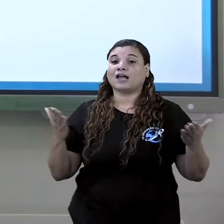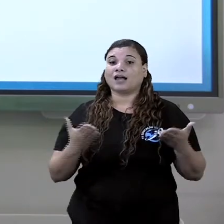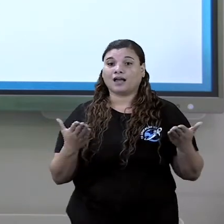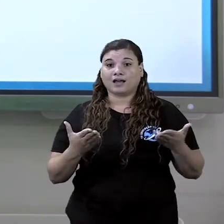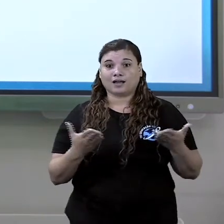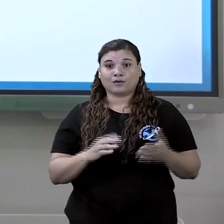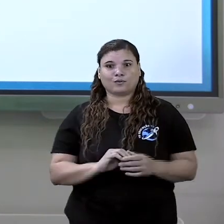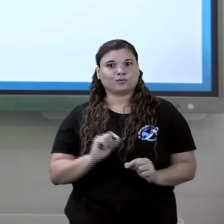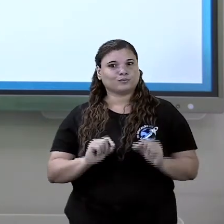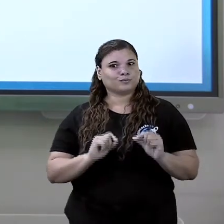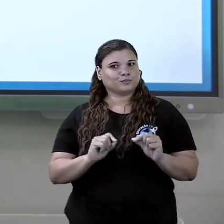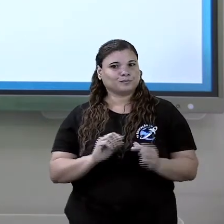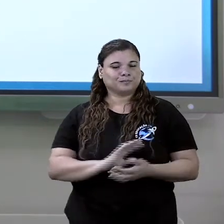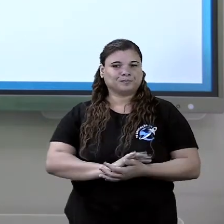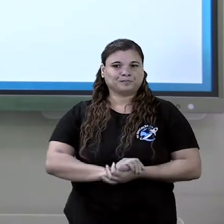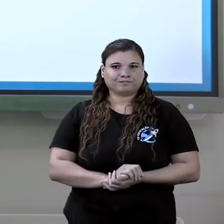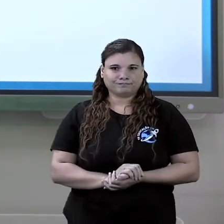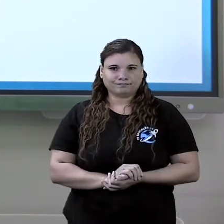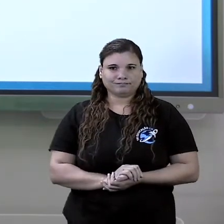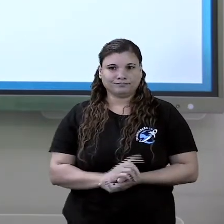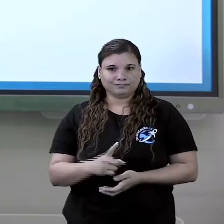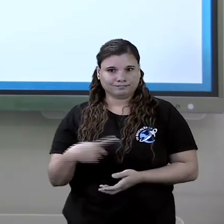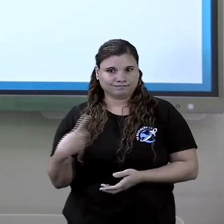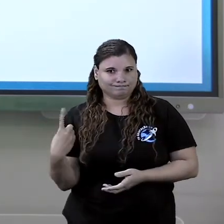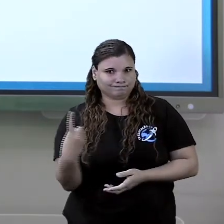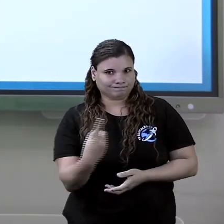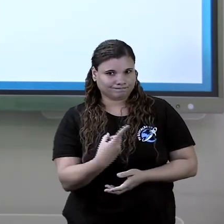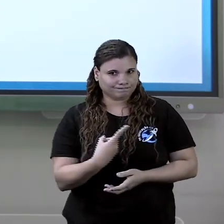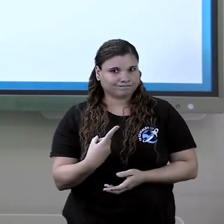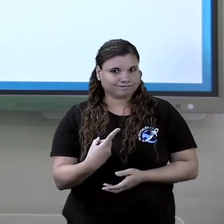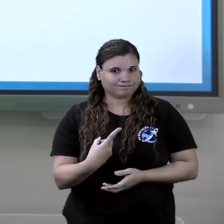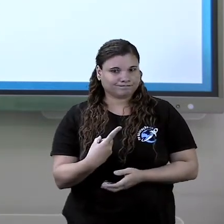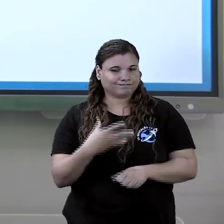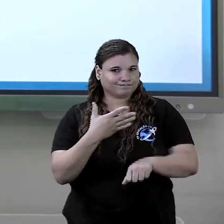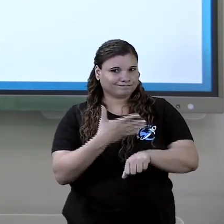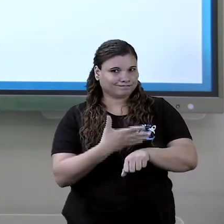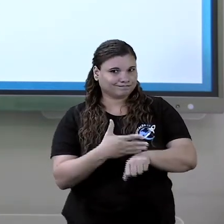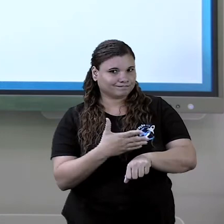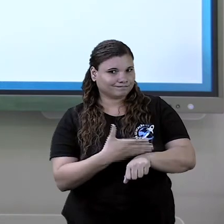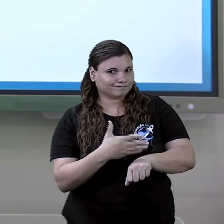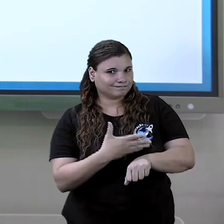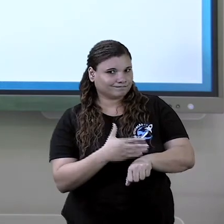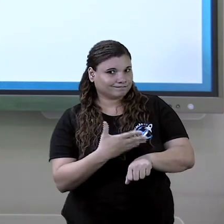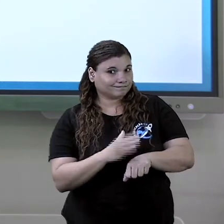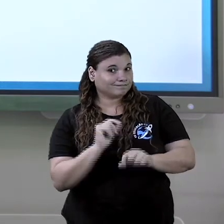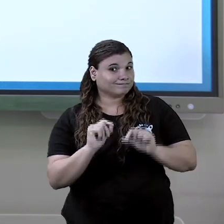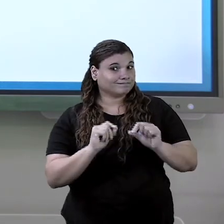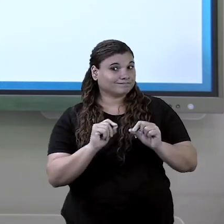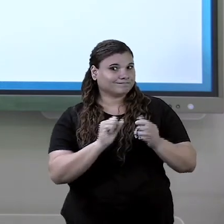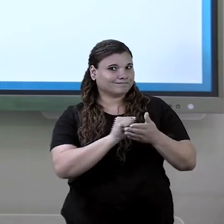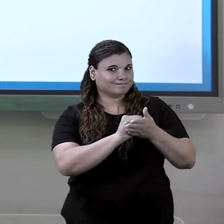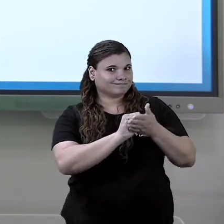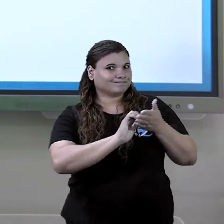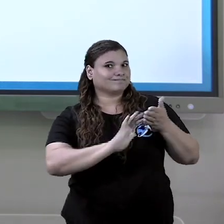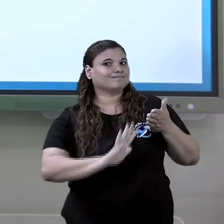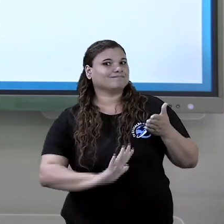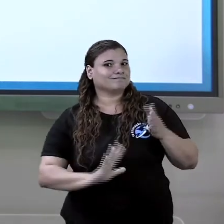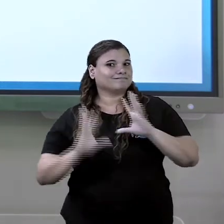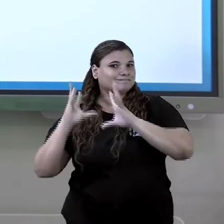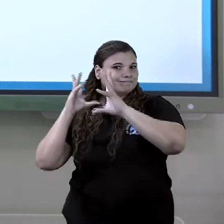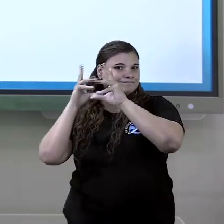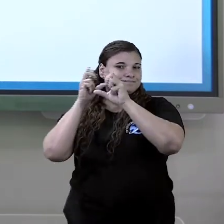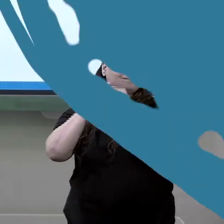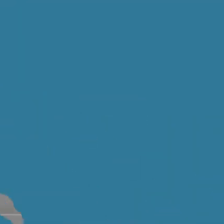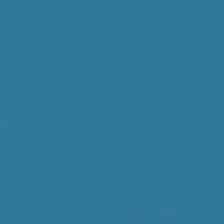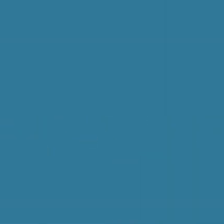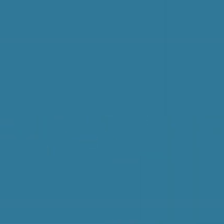não terminou. Agora nós iremos para um momento de atividade, uma revisão a partir de uma atividade. Vamos lá?